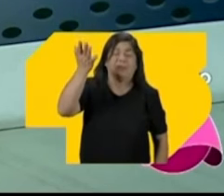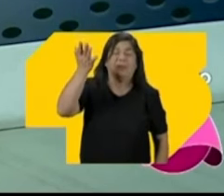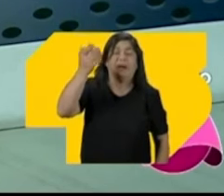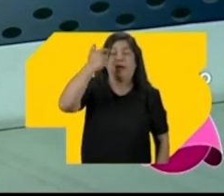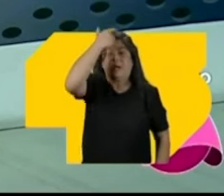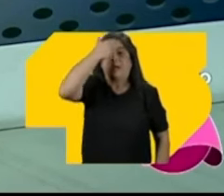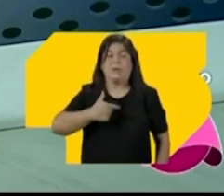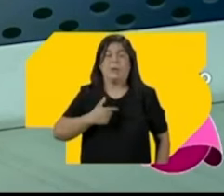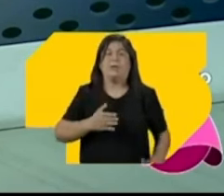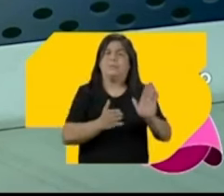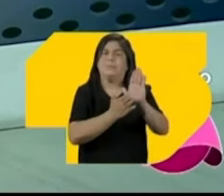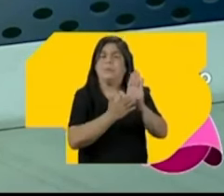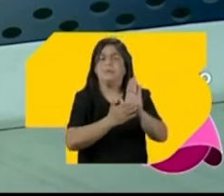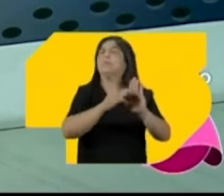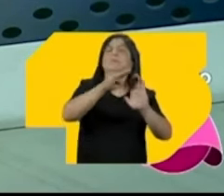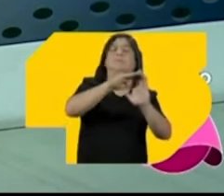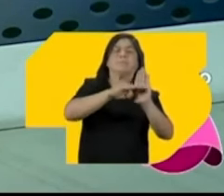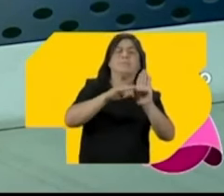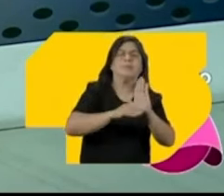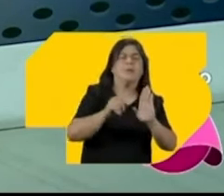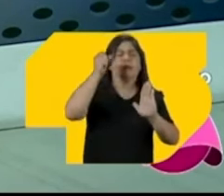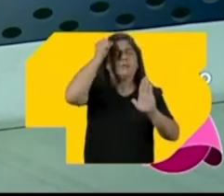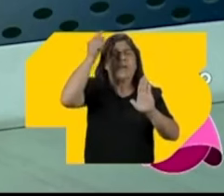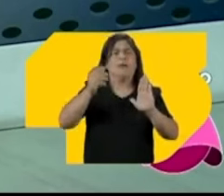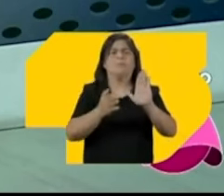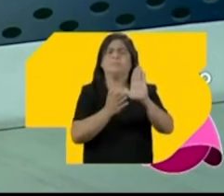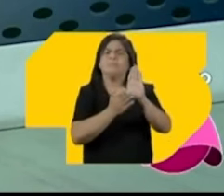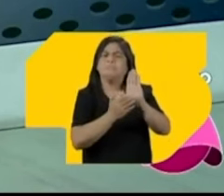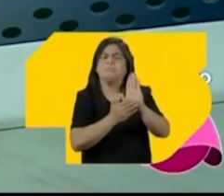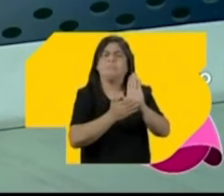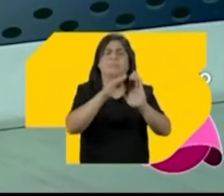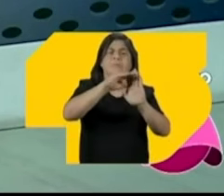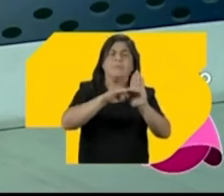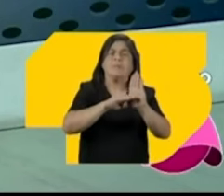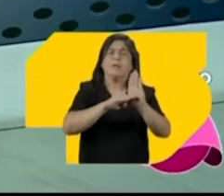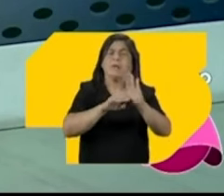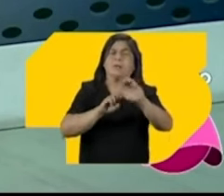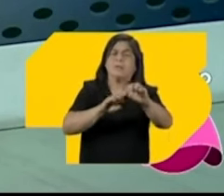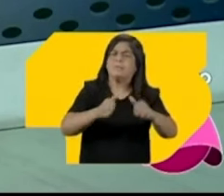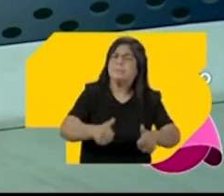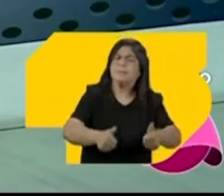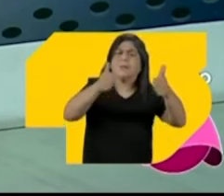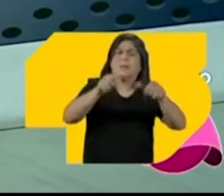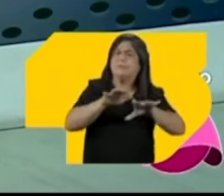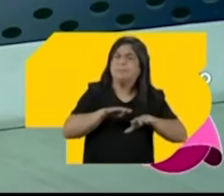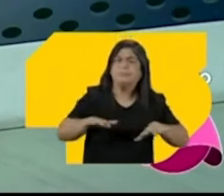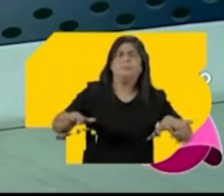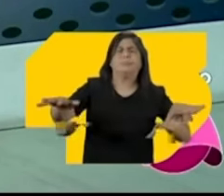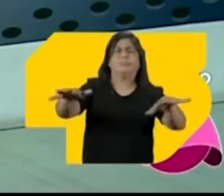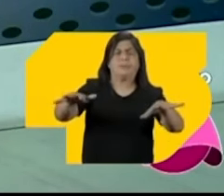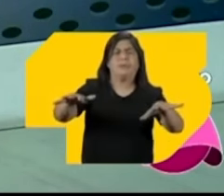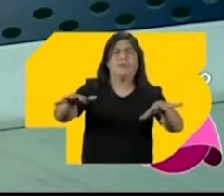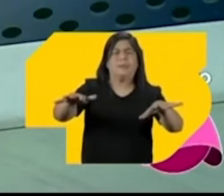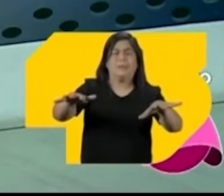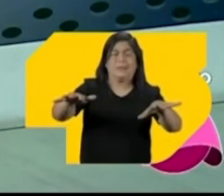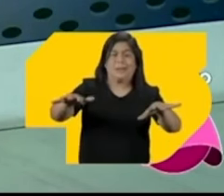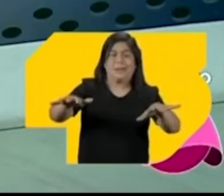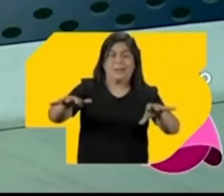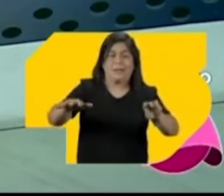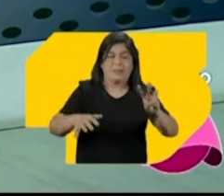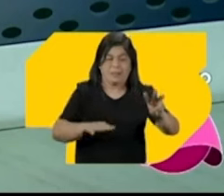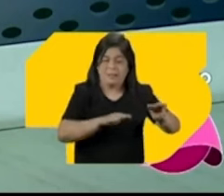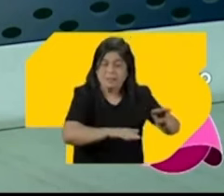quero falar da Paraíba. Eu estou aqui para falar quais são as minhas ideias, quais são as minhas propostas para melhorar uma educação pública num estado de que tem, né,